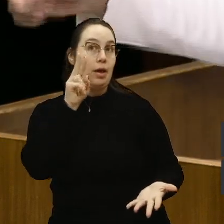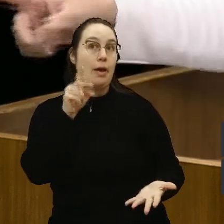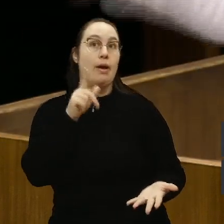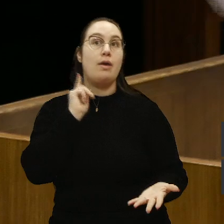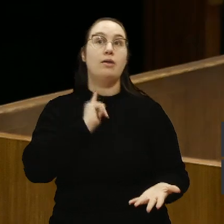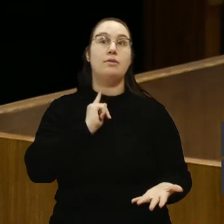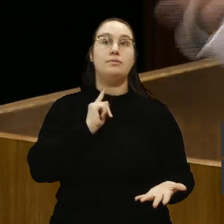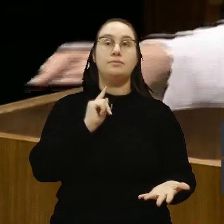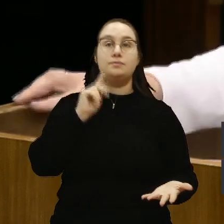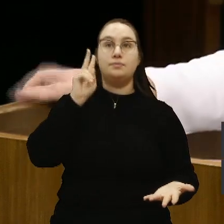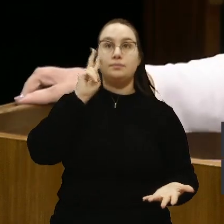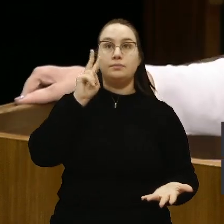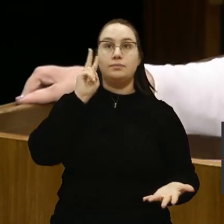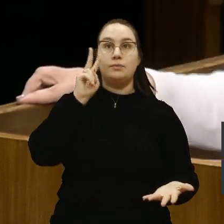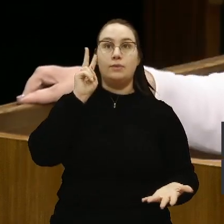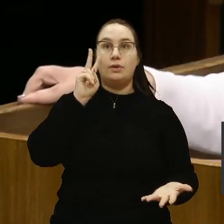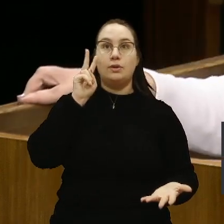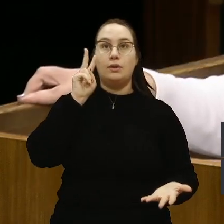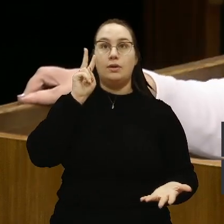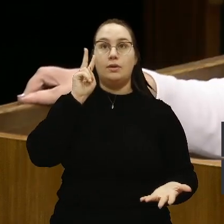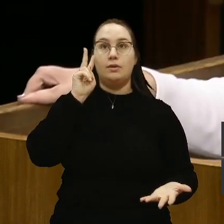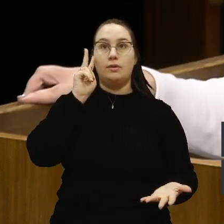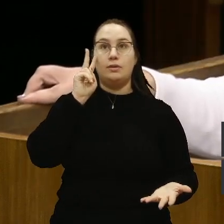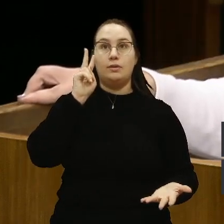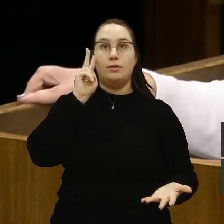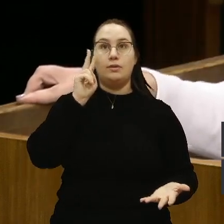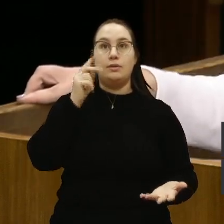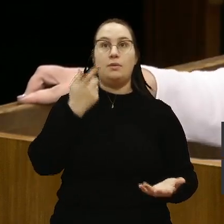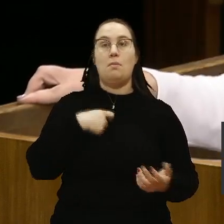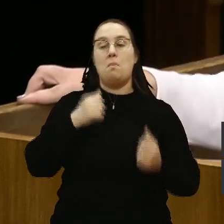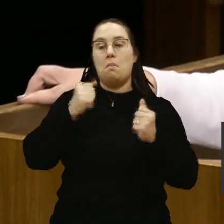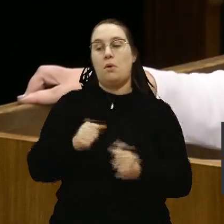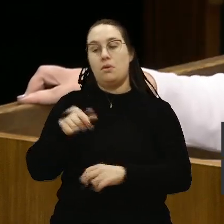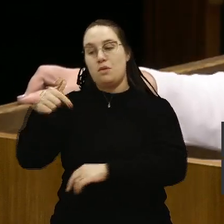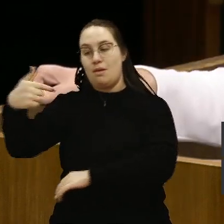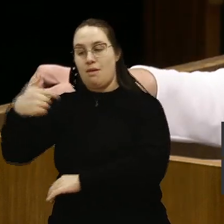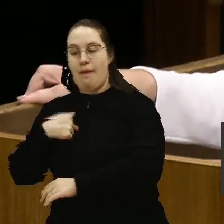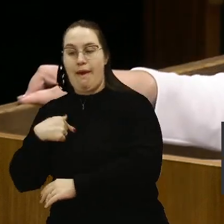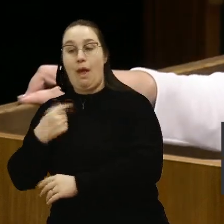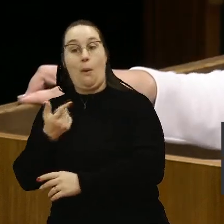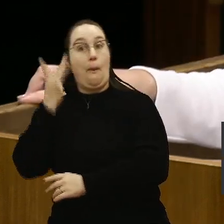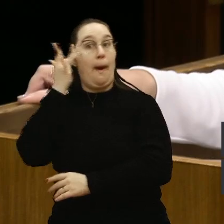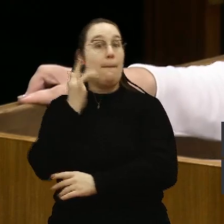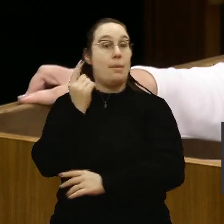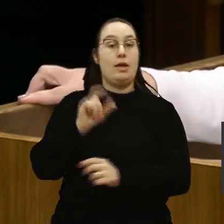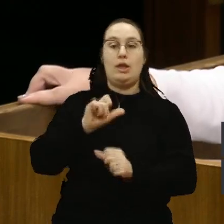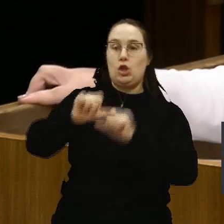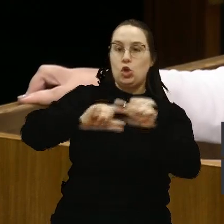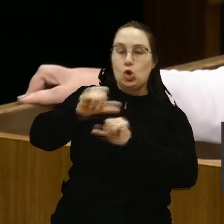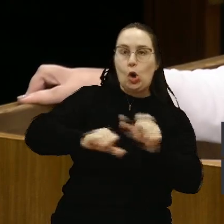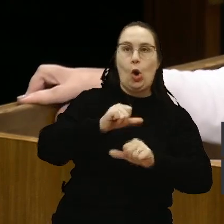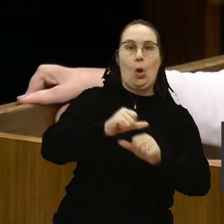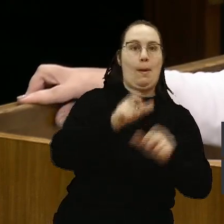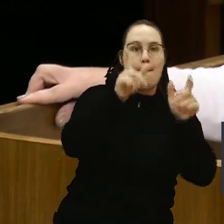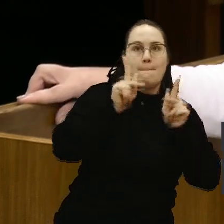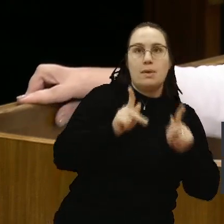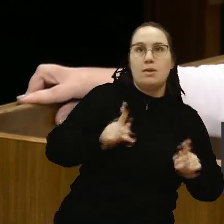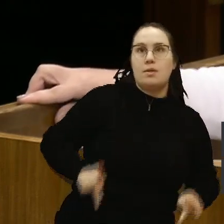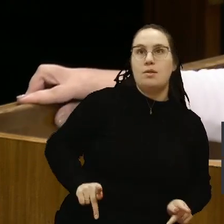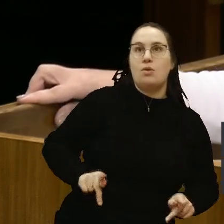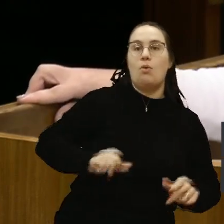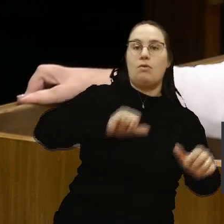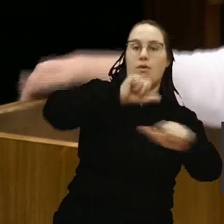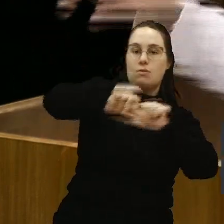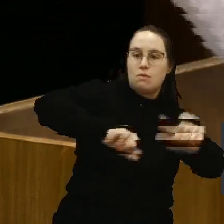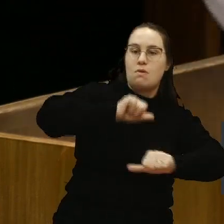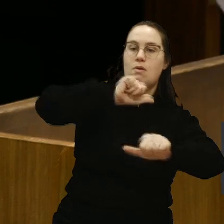em Chico, bate em Francisco. Hoje sou eu, amanhã é outro vereador. Ontem foi vereador Andressa Malman, e assim